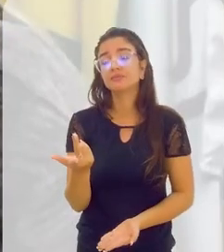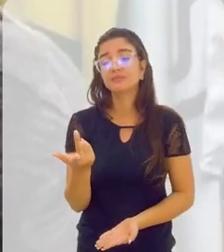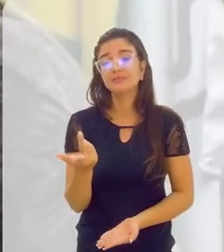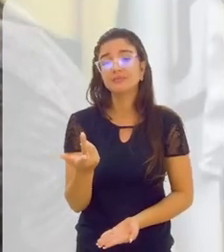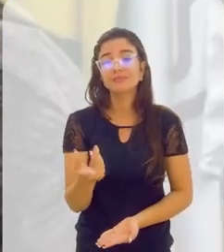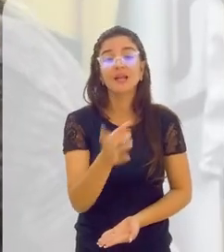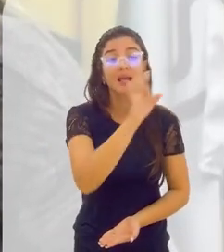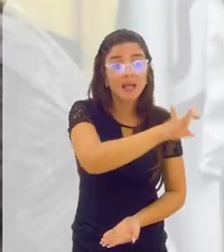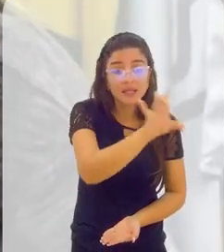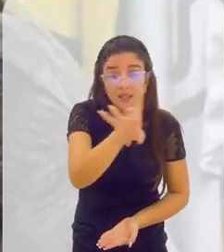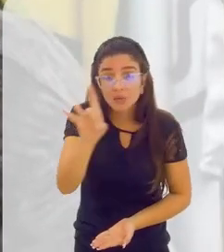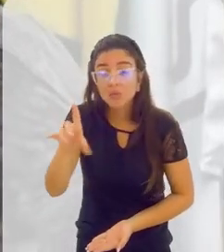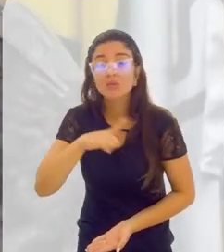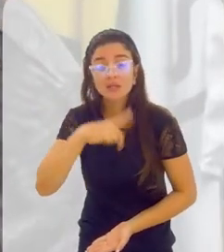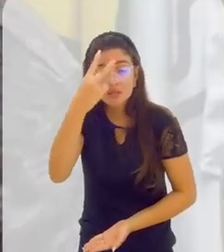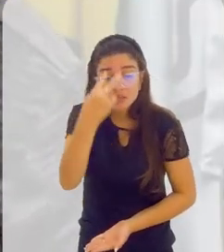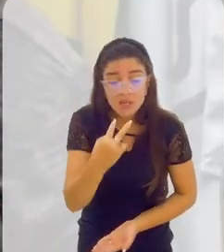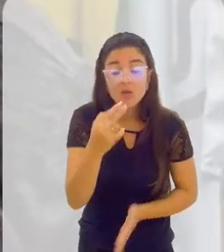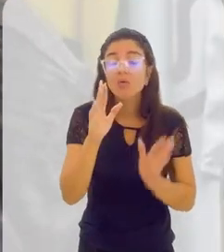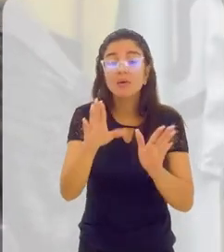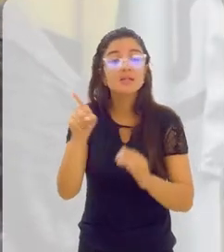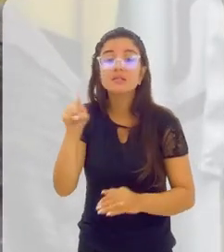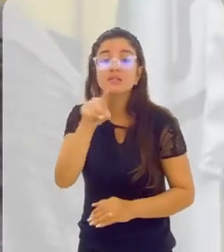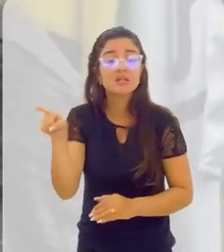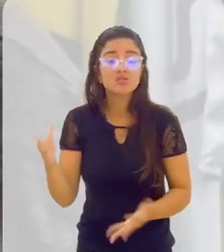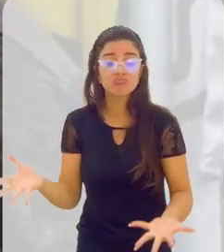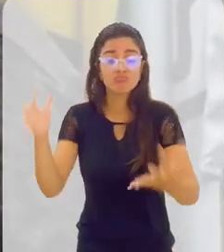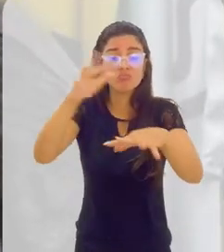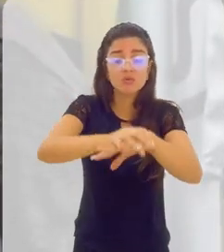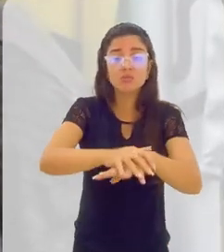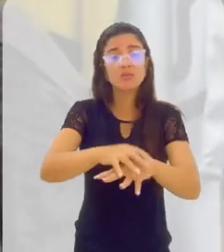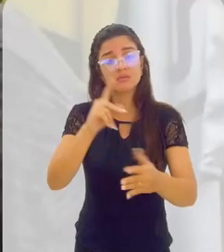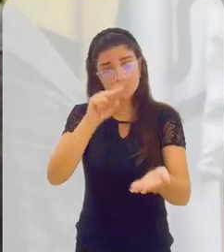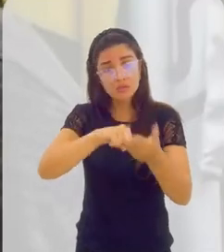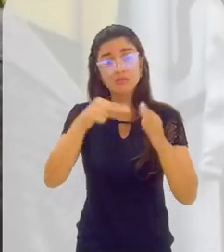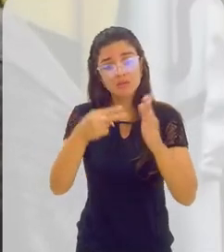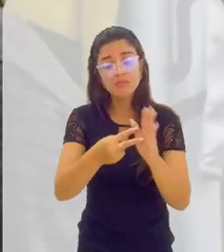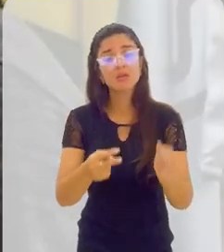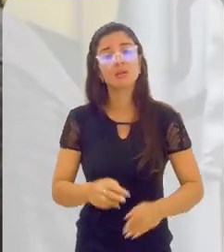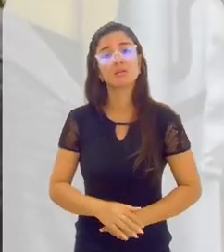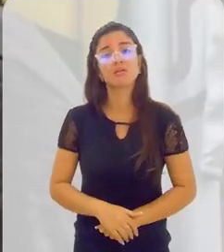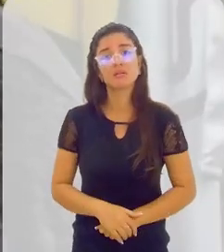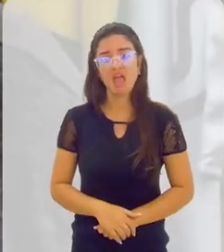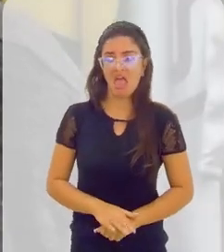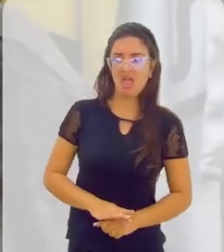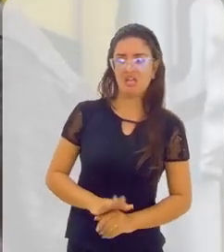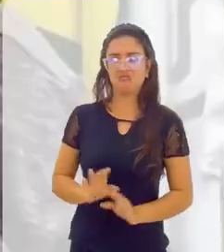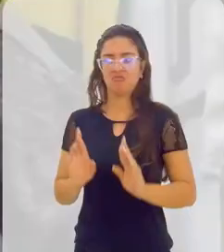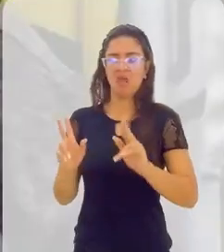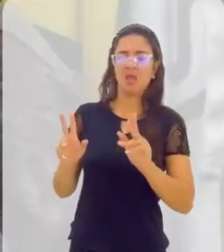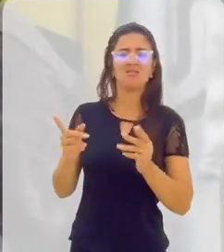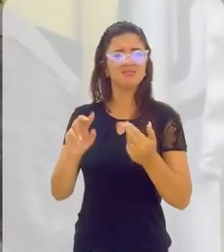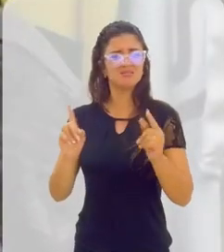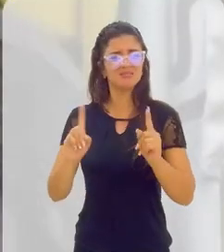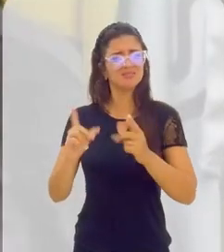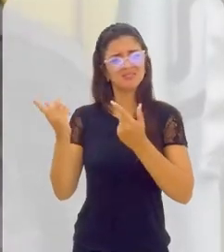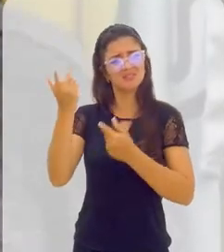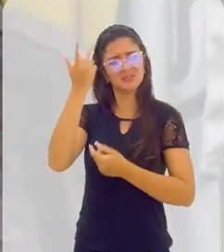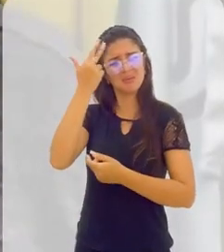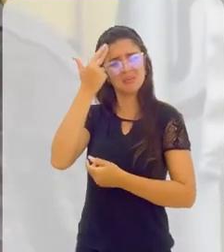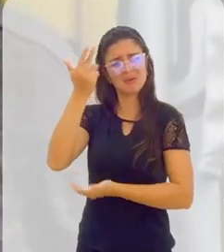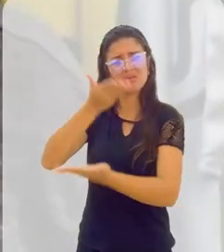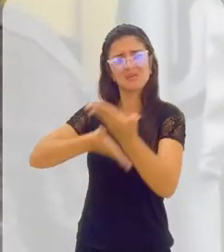então cada classe tinha mas eles estavam integrados e não tinha nenhum paparicação a gente até brincava para secretária